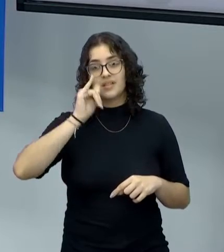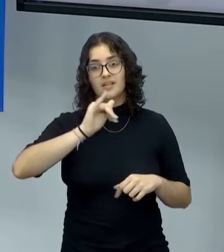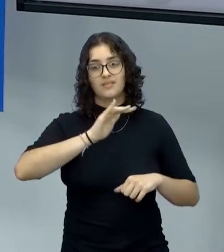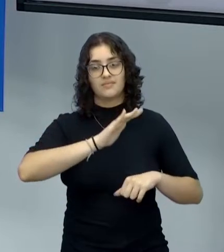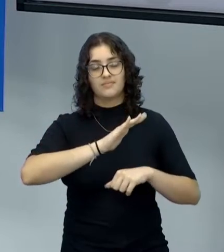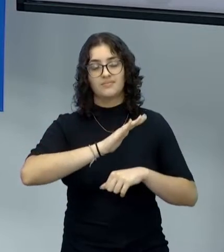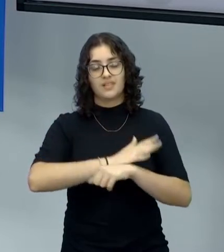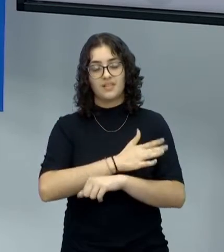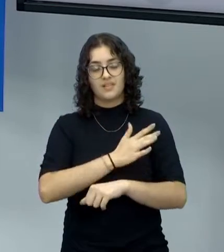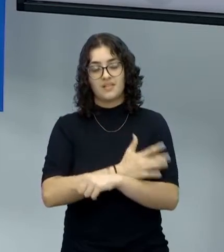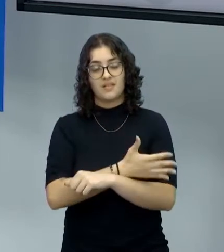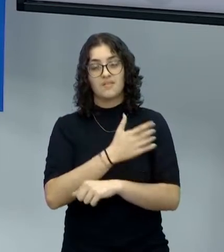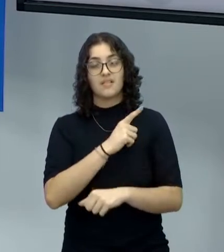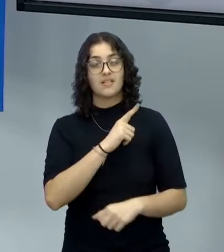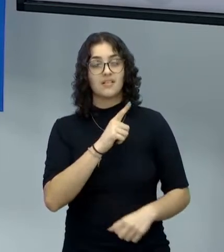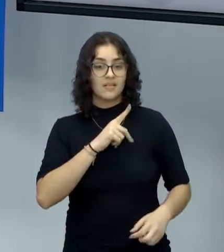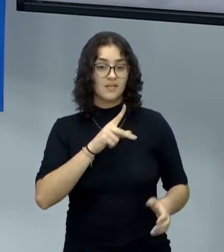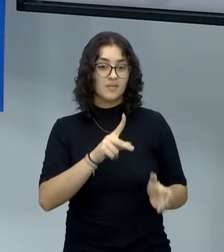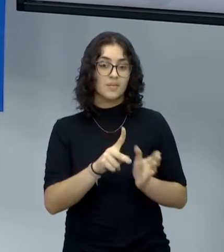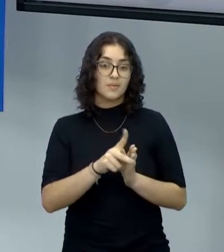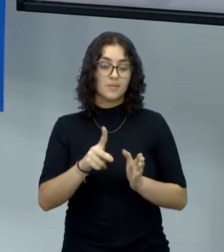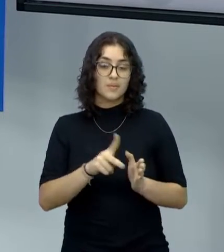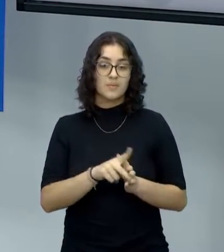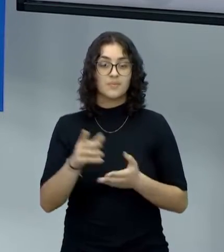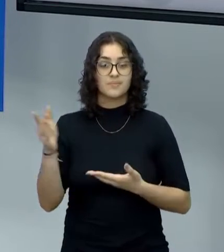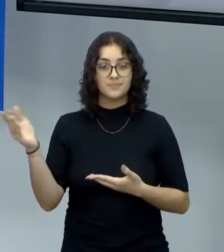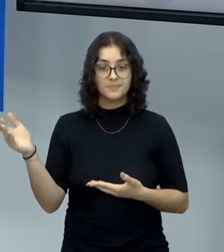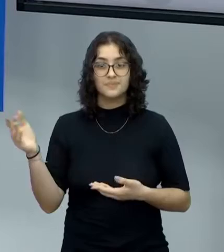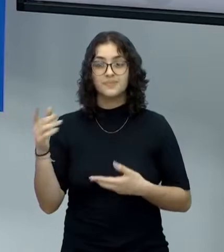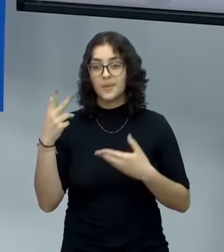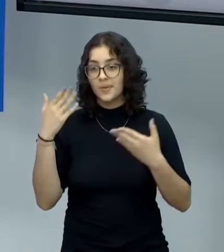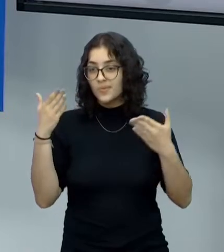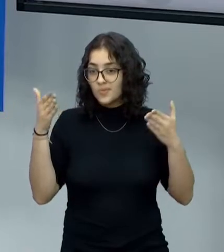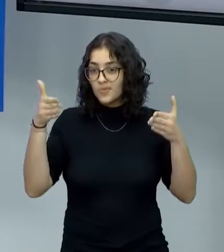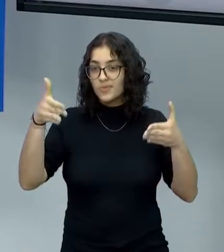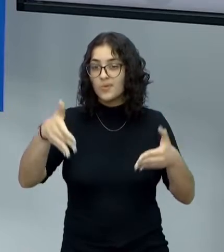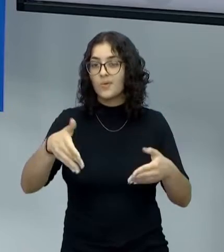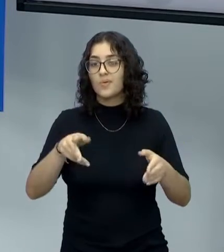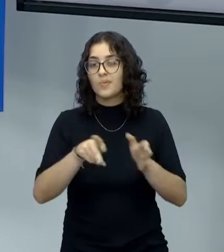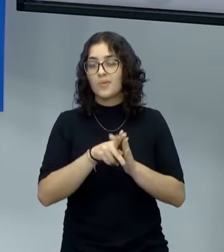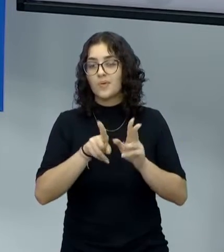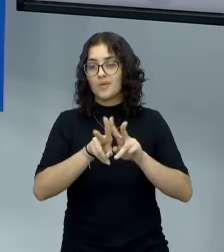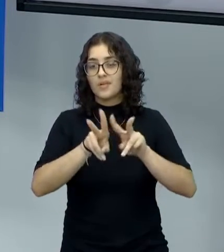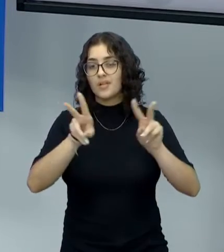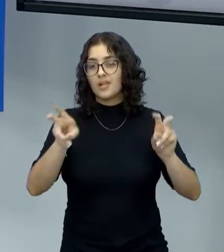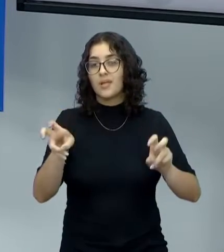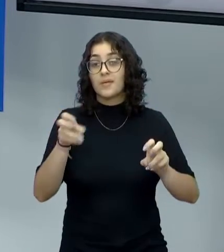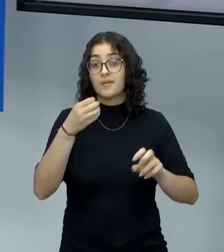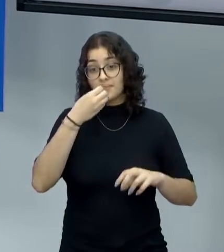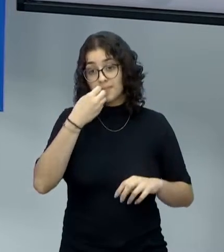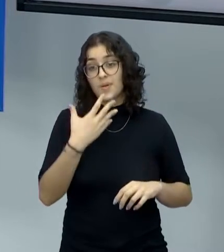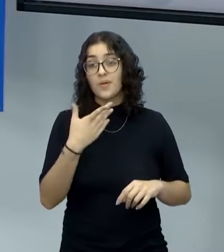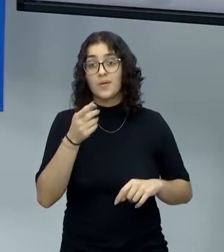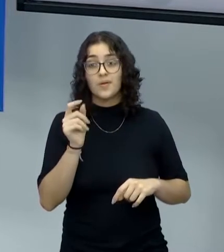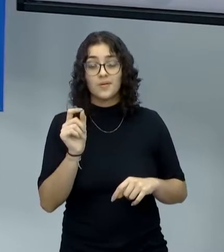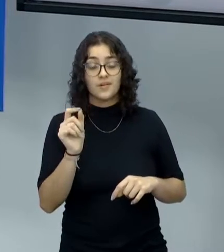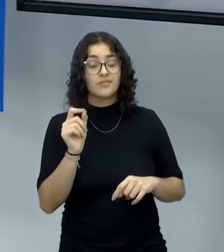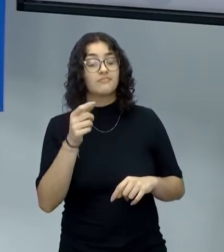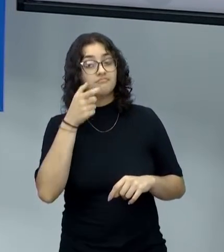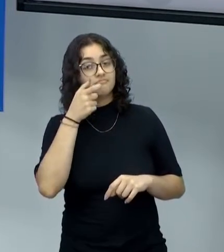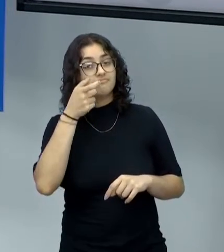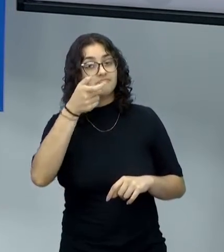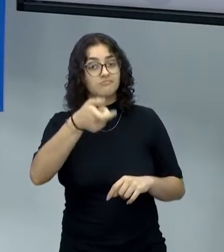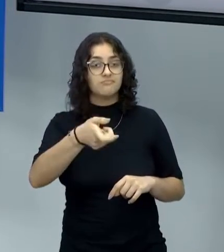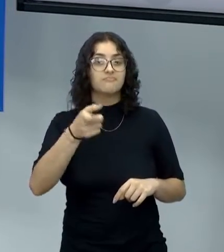Antirracista. Tem aí uma programação voltado para o tema muito bacana, muito